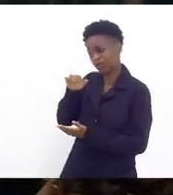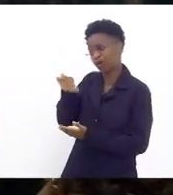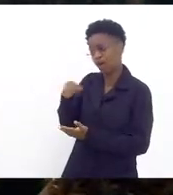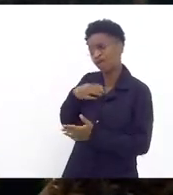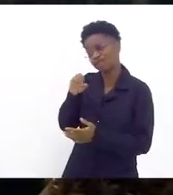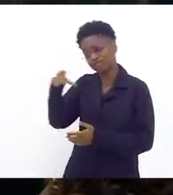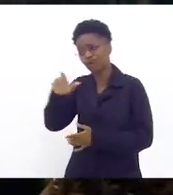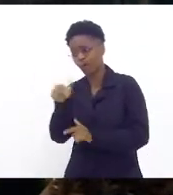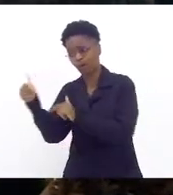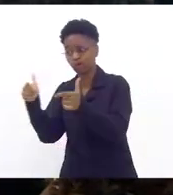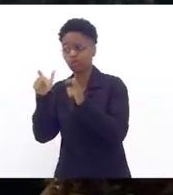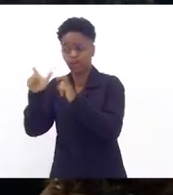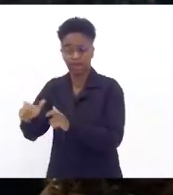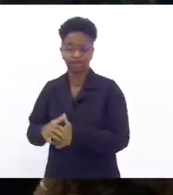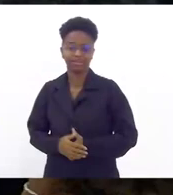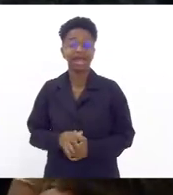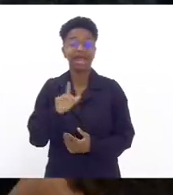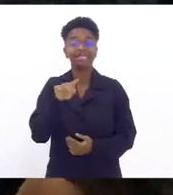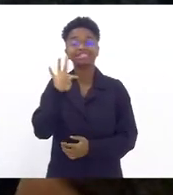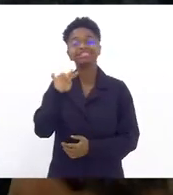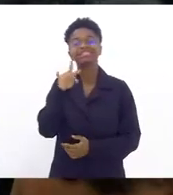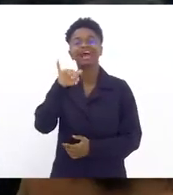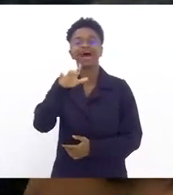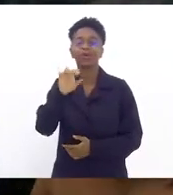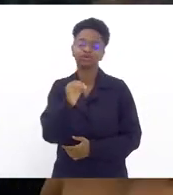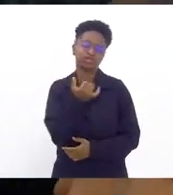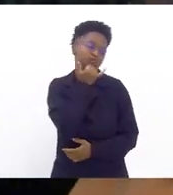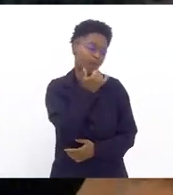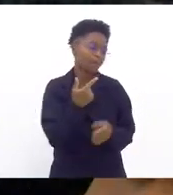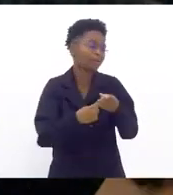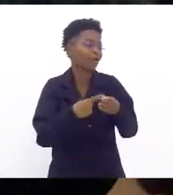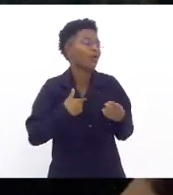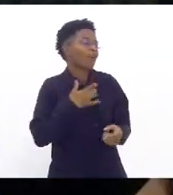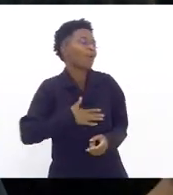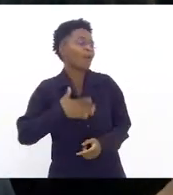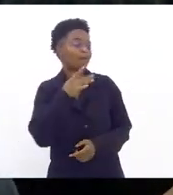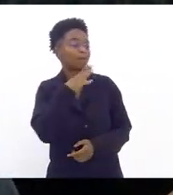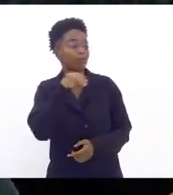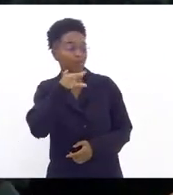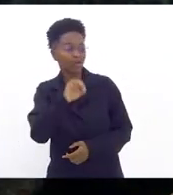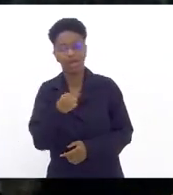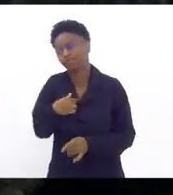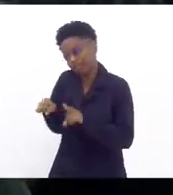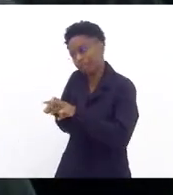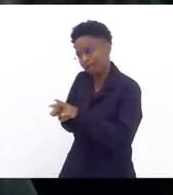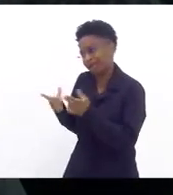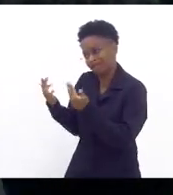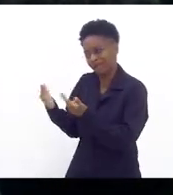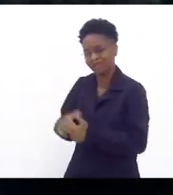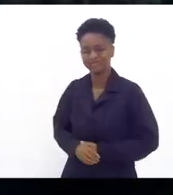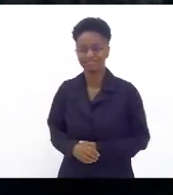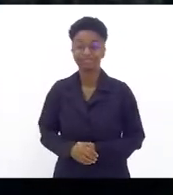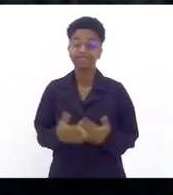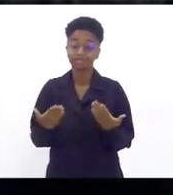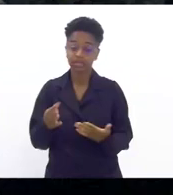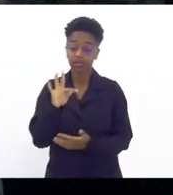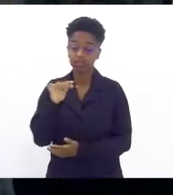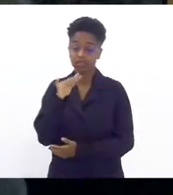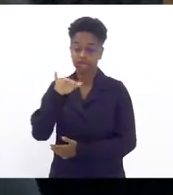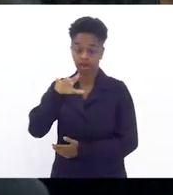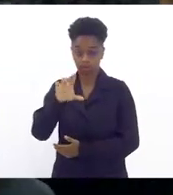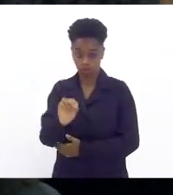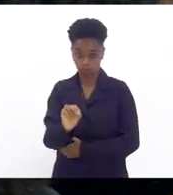Tiago é porque eu sou muito fã do Bruno Deputado Thiago